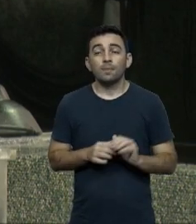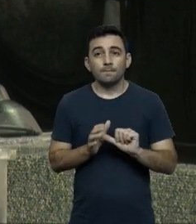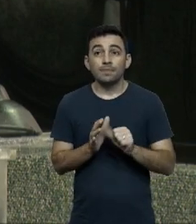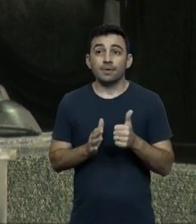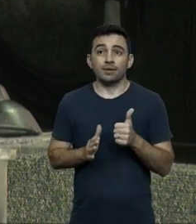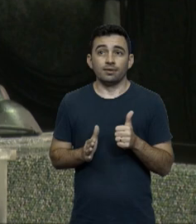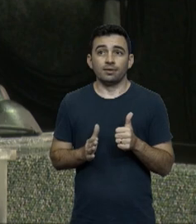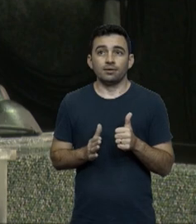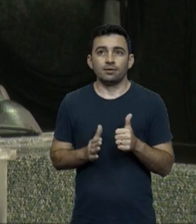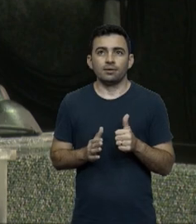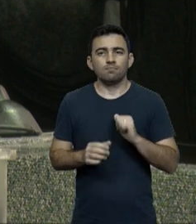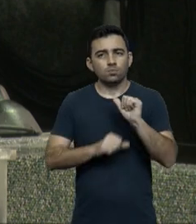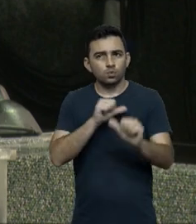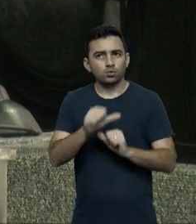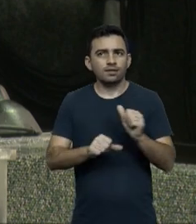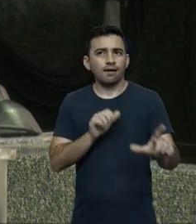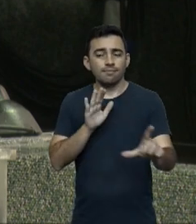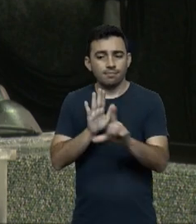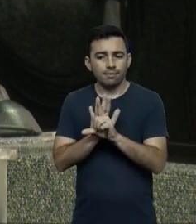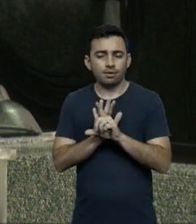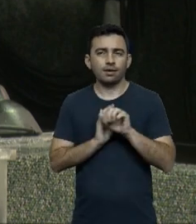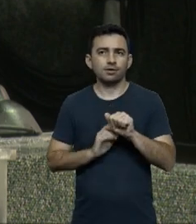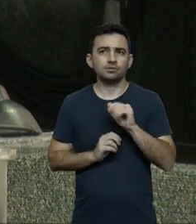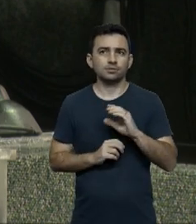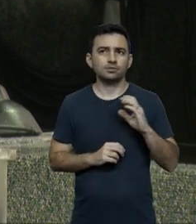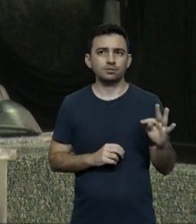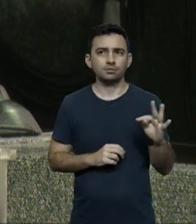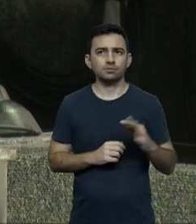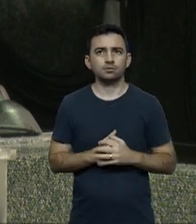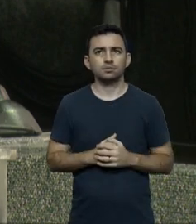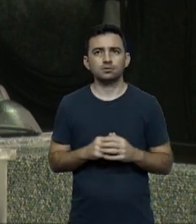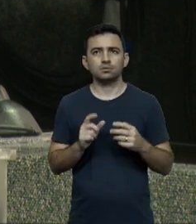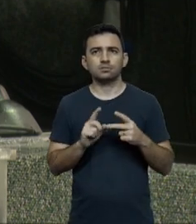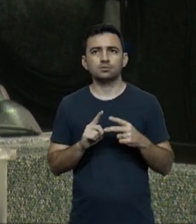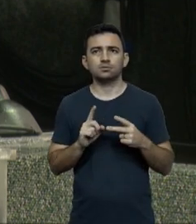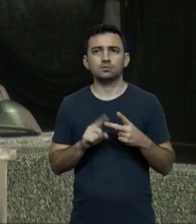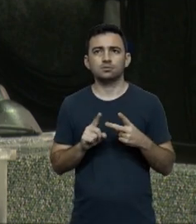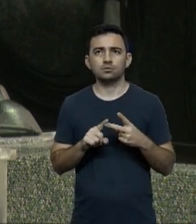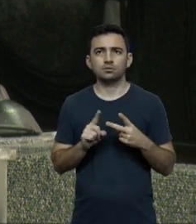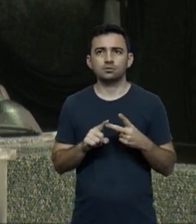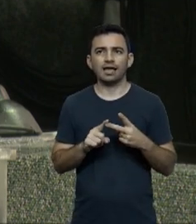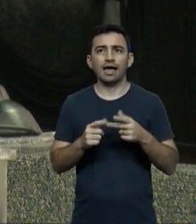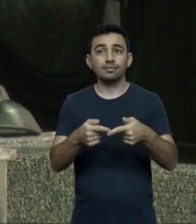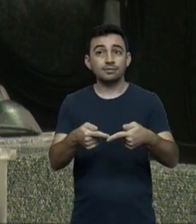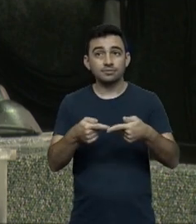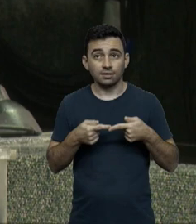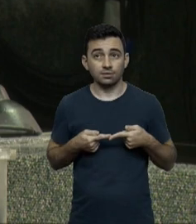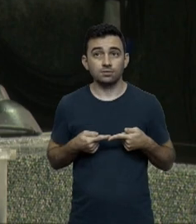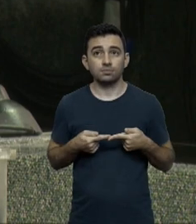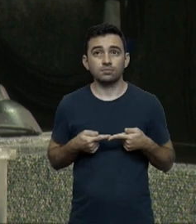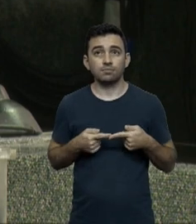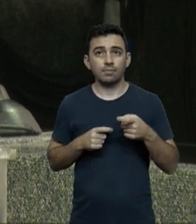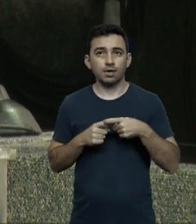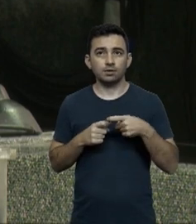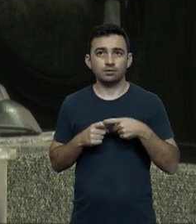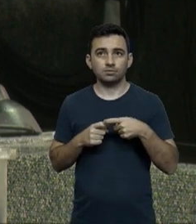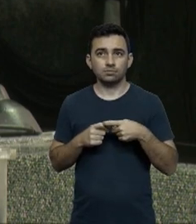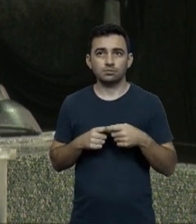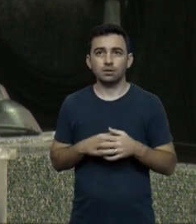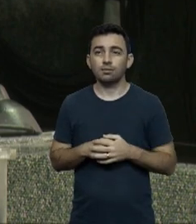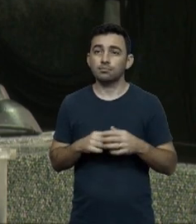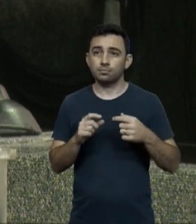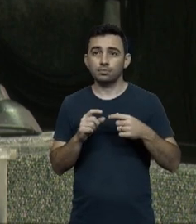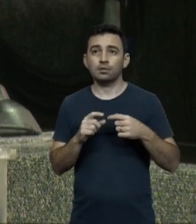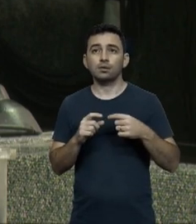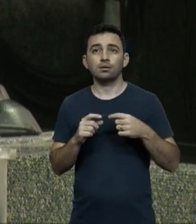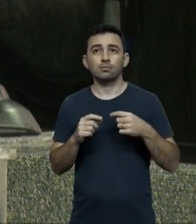coisa alterar a lei da ACP a segunda coisa o atestado médico a primeira que eu digo é o direito de Carlene